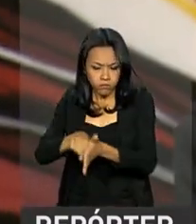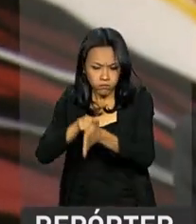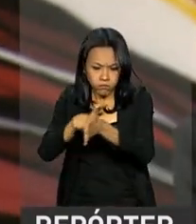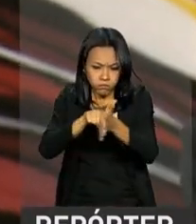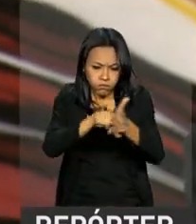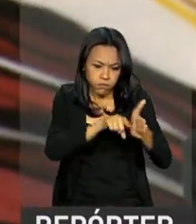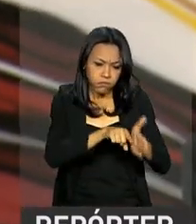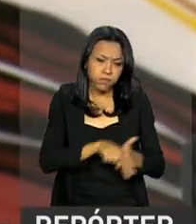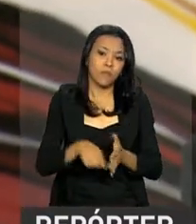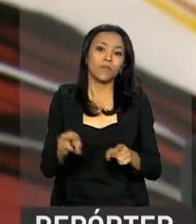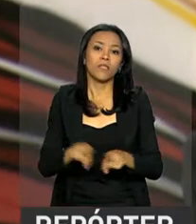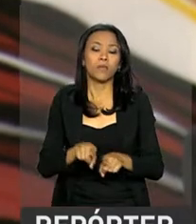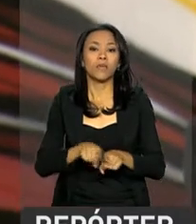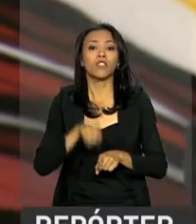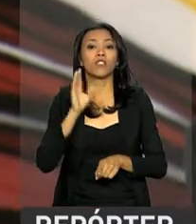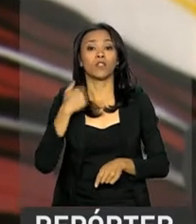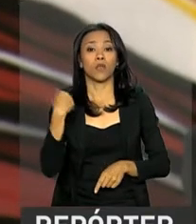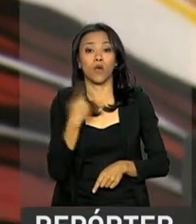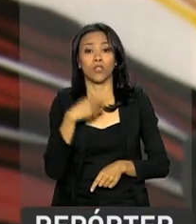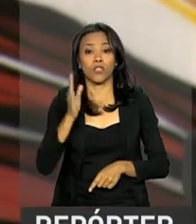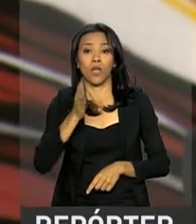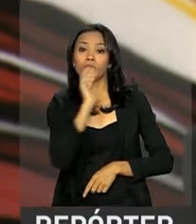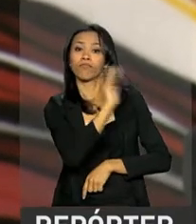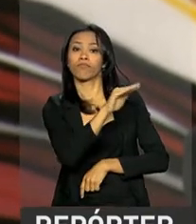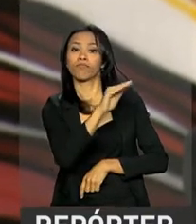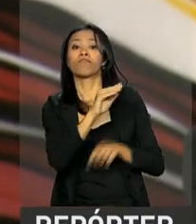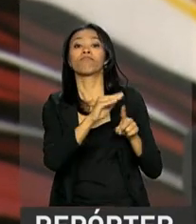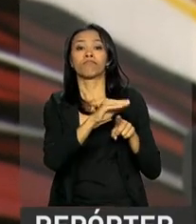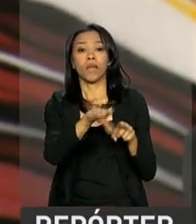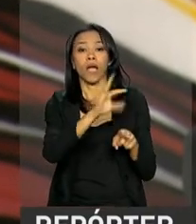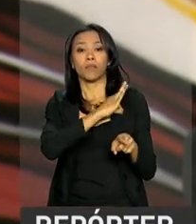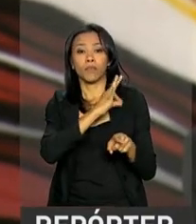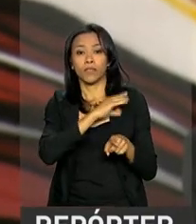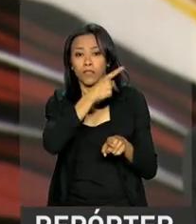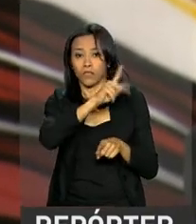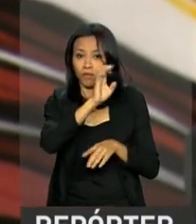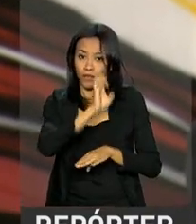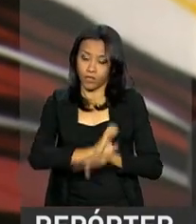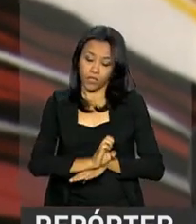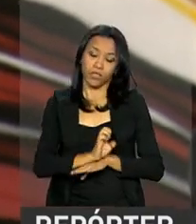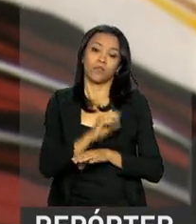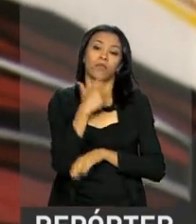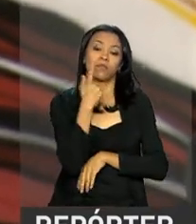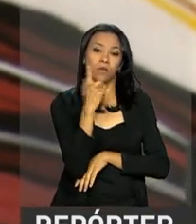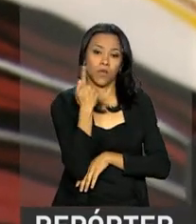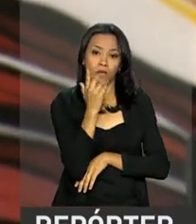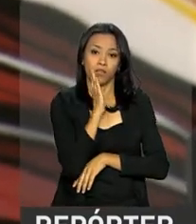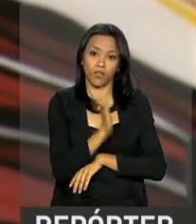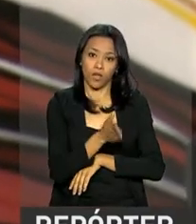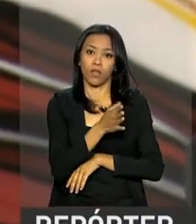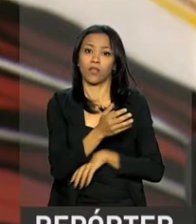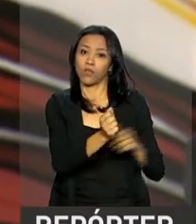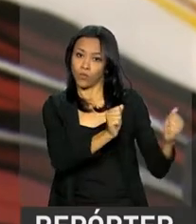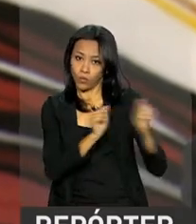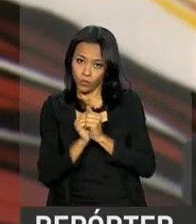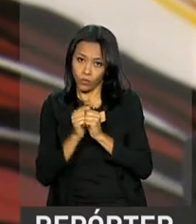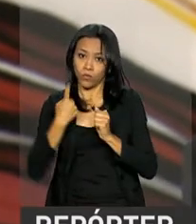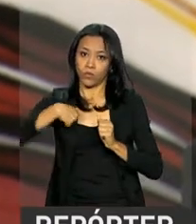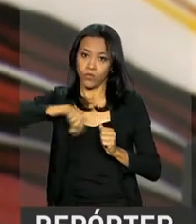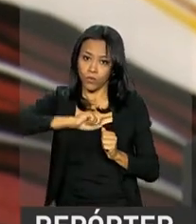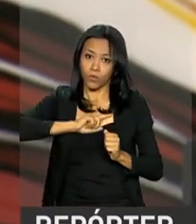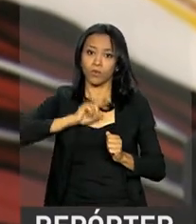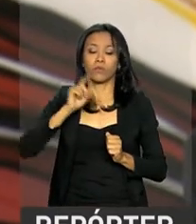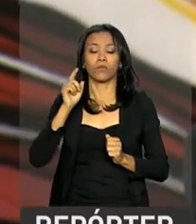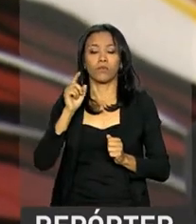chorou e nessa força tarefa a polícia militar ambiental do estado de goiás agora já está lá conosco assim a 'joia'